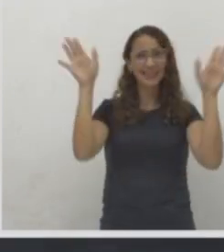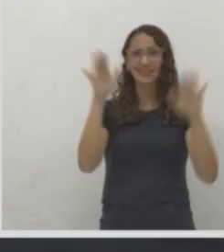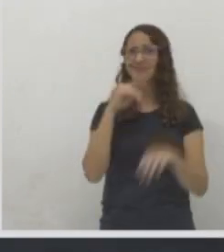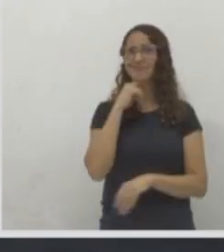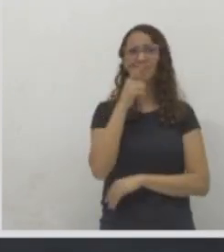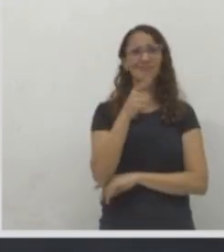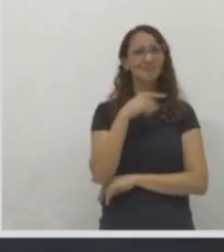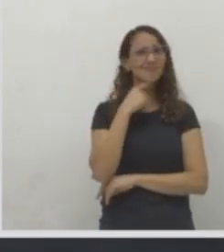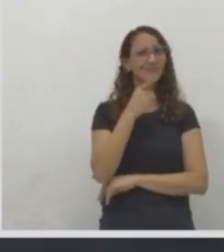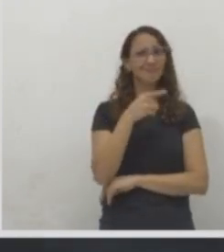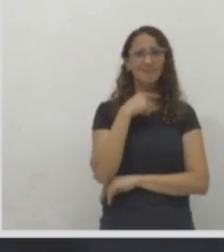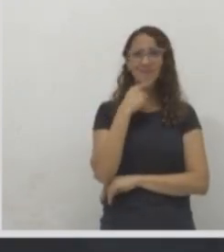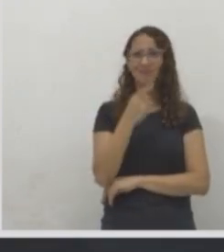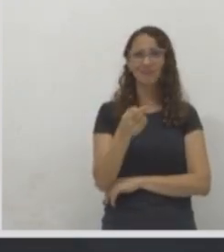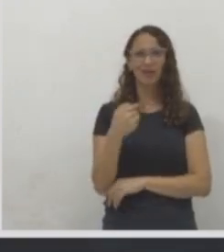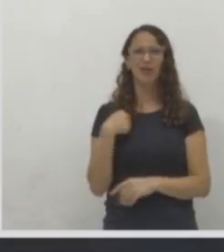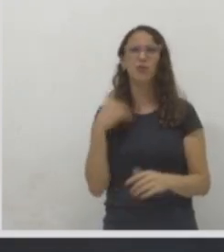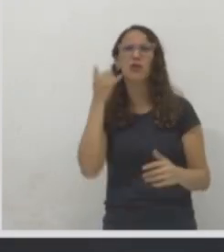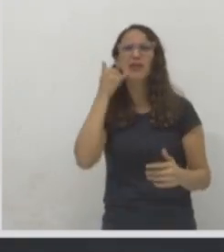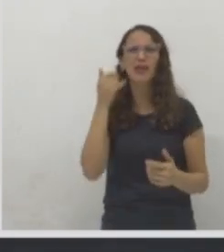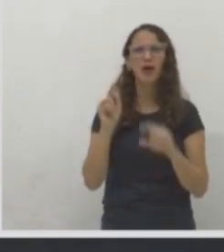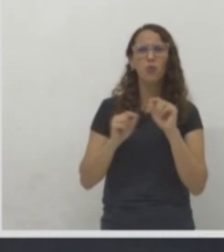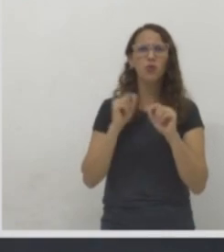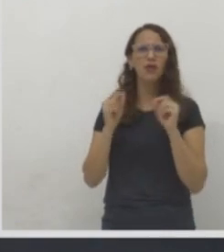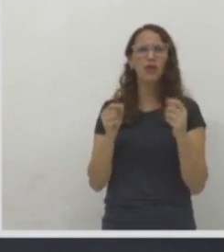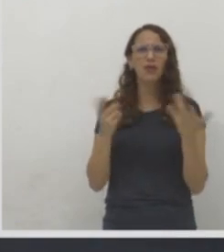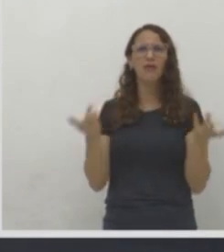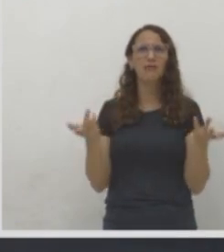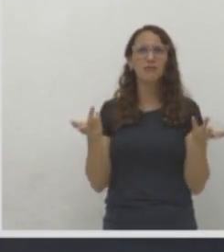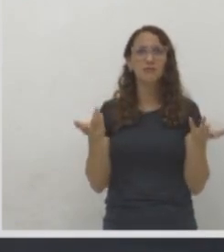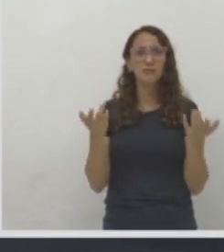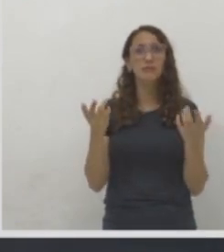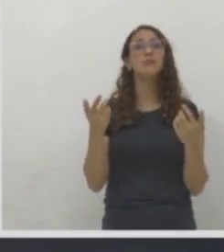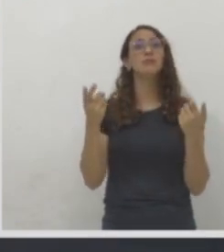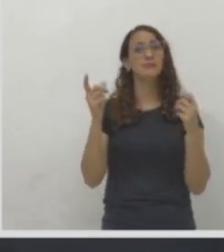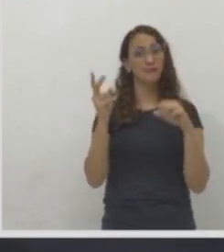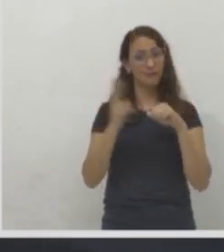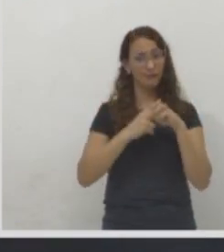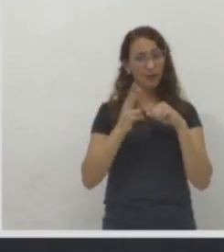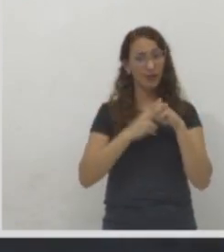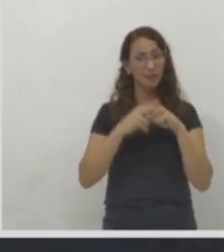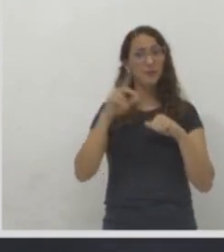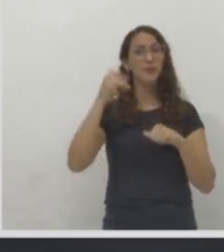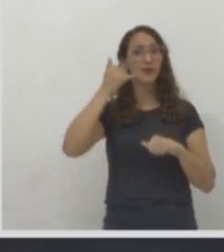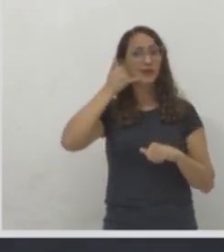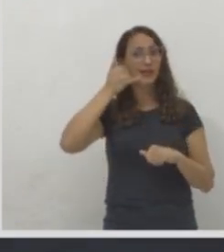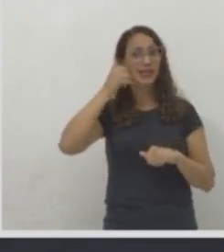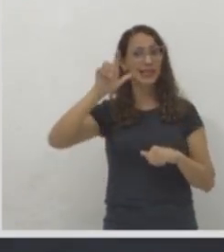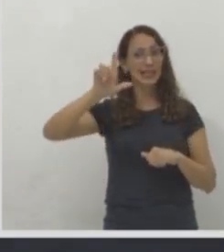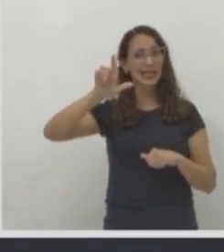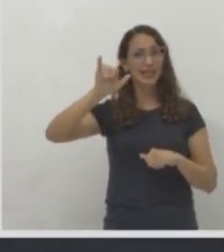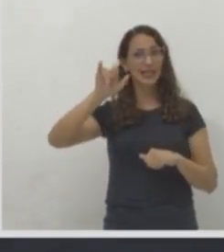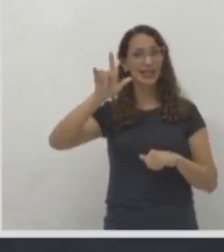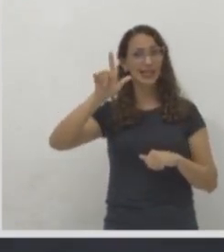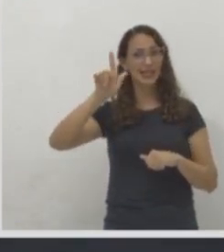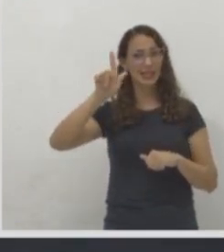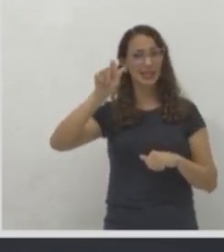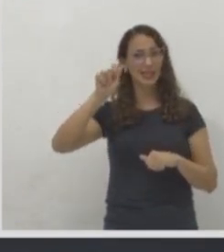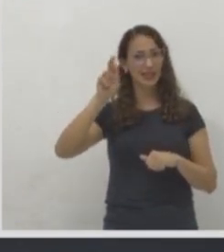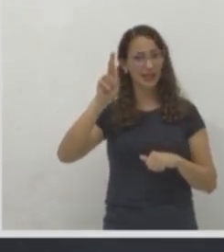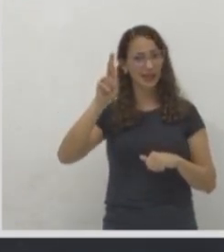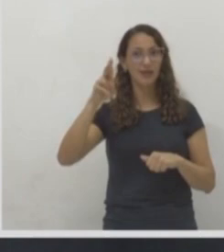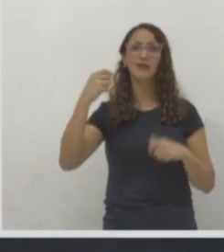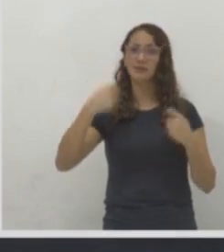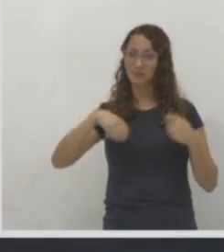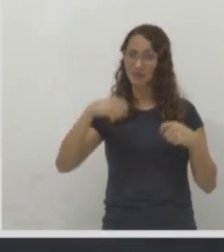saber o que é que você tem que fazer, o que é que tem que ligar. Porque o verbo ligar vai... Quem liga, liga algo, alguma coisa, certo?